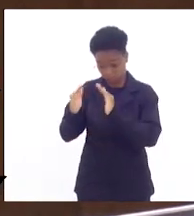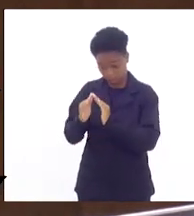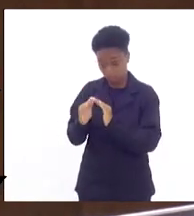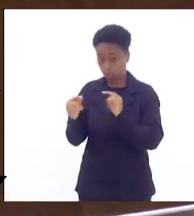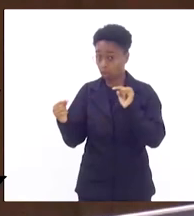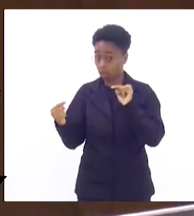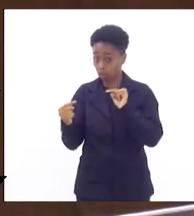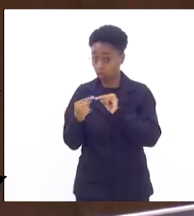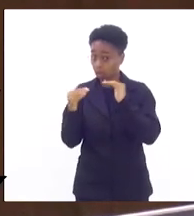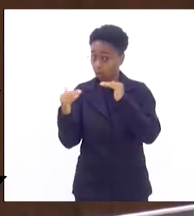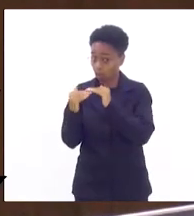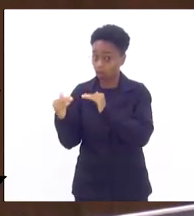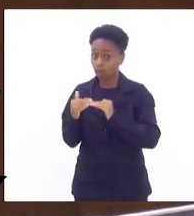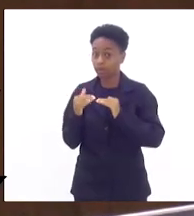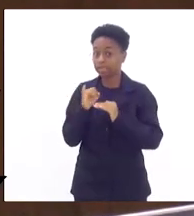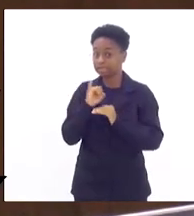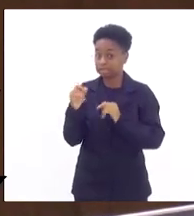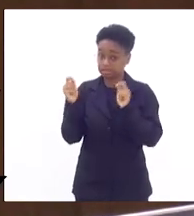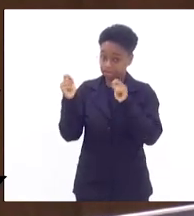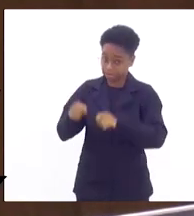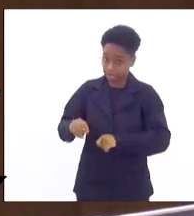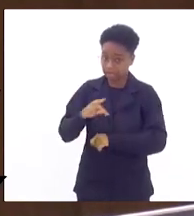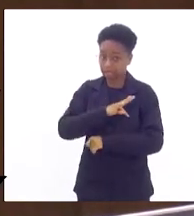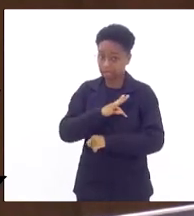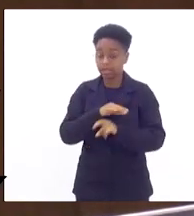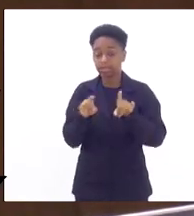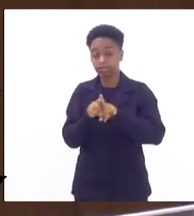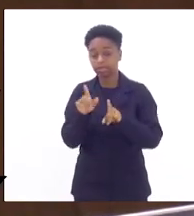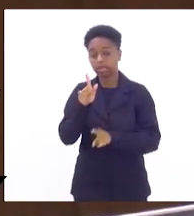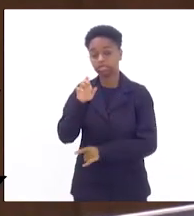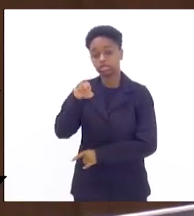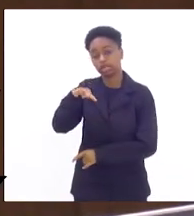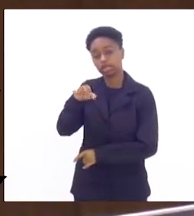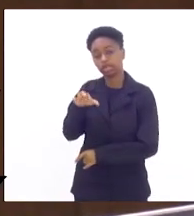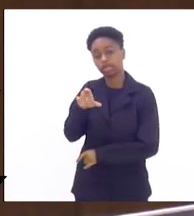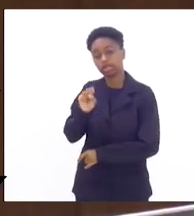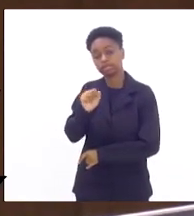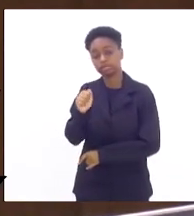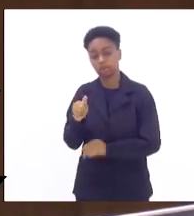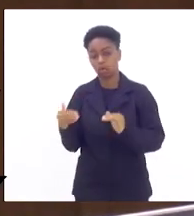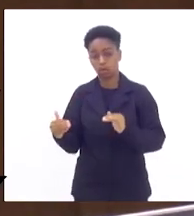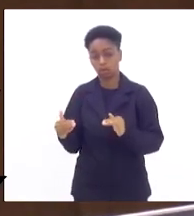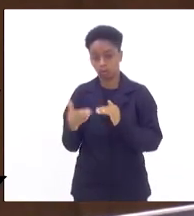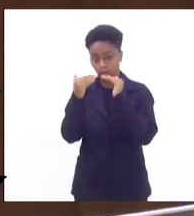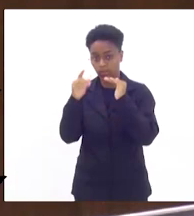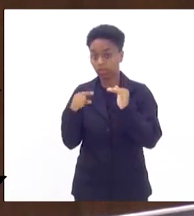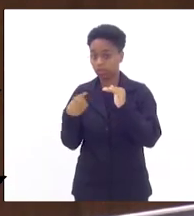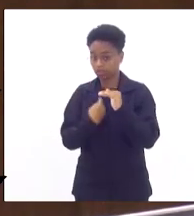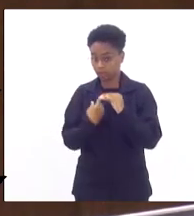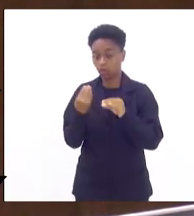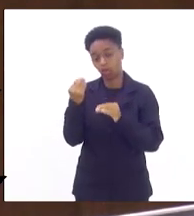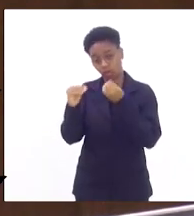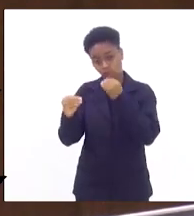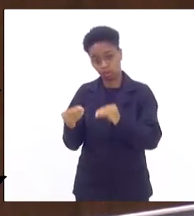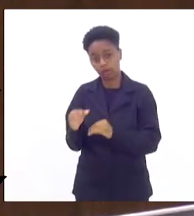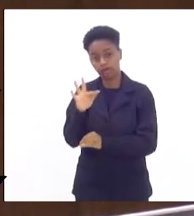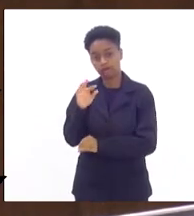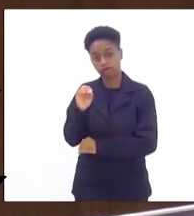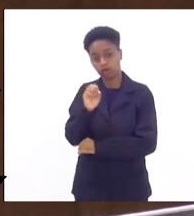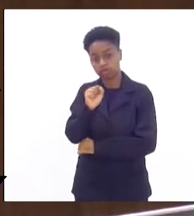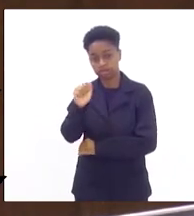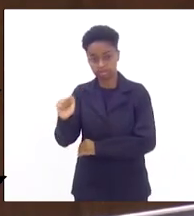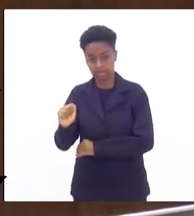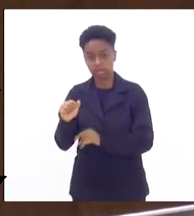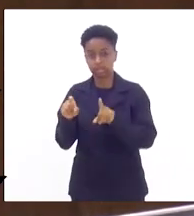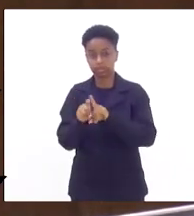havendo condições técnicas para tal, estando a Agenersa de acordo, a concessionária vai instalar fossa e filtro nessas 10 casas.